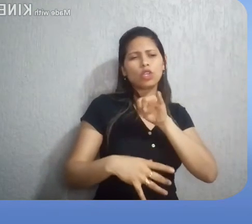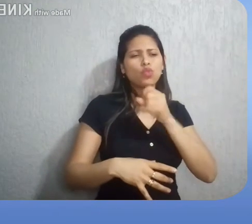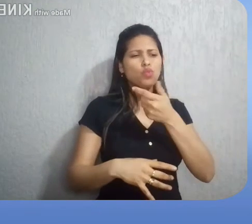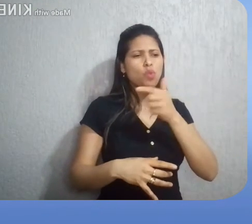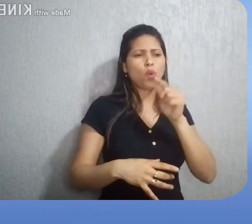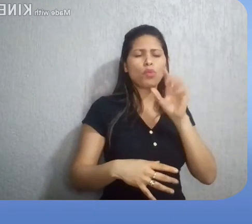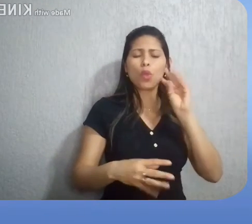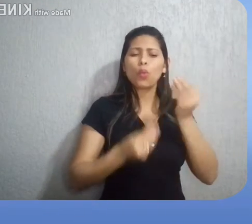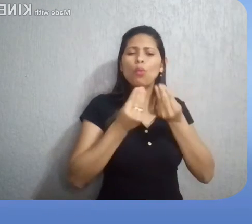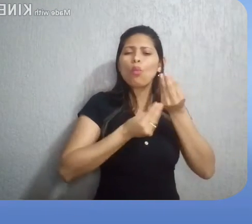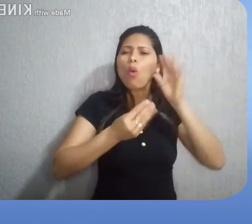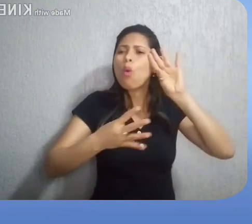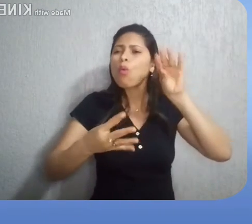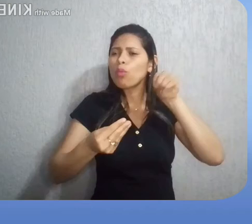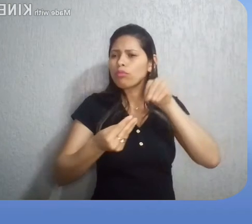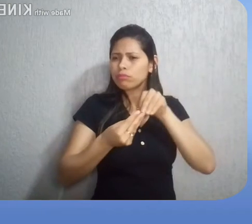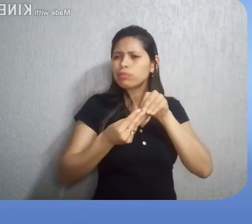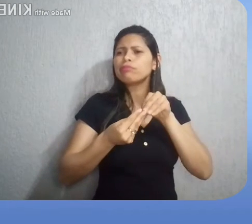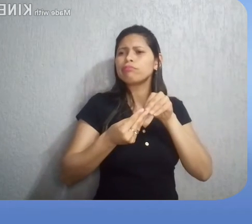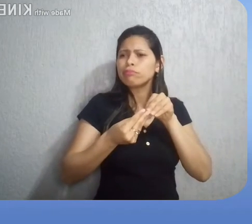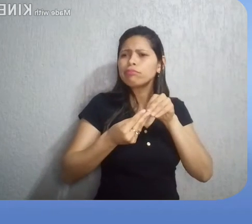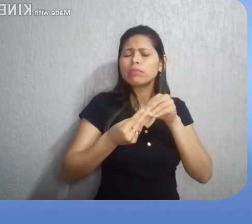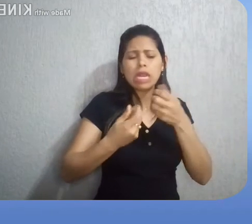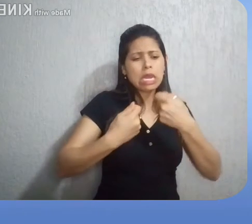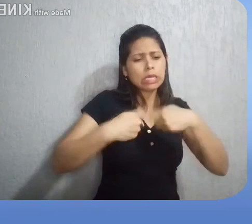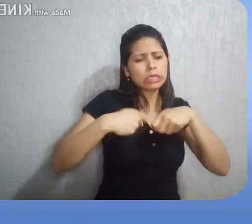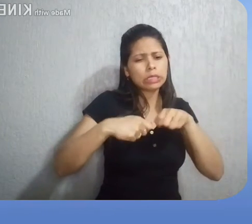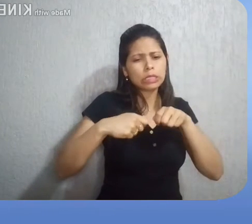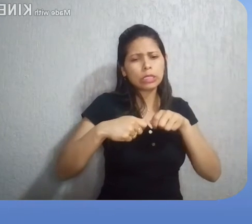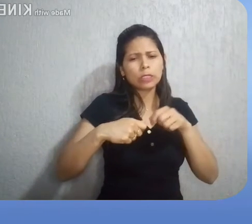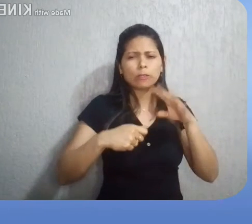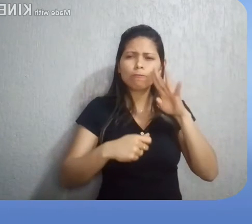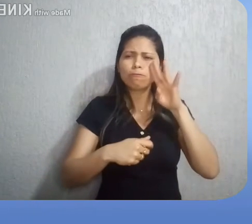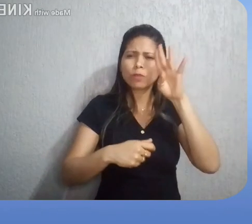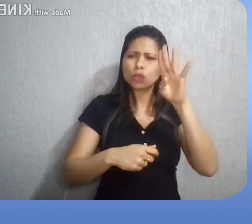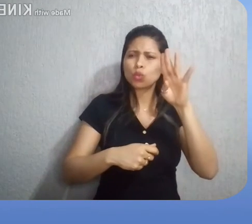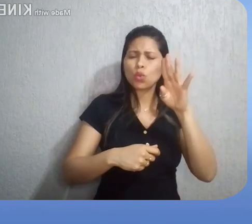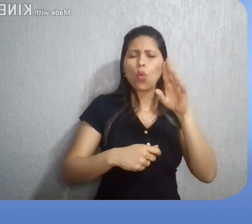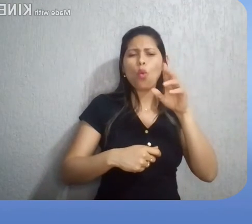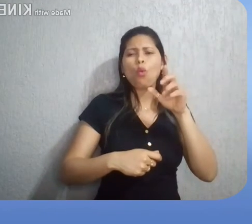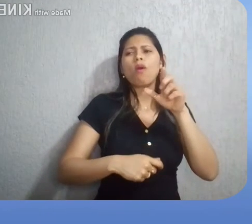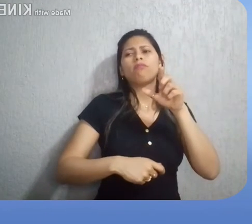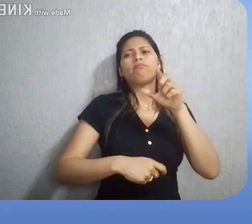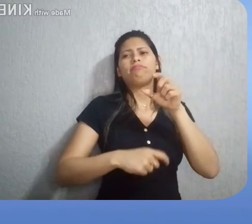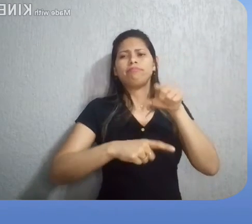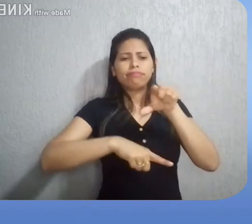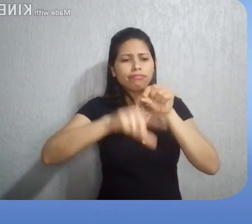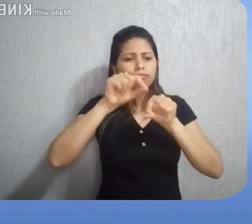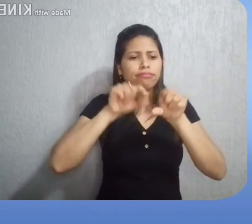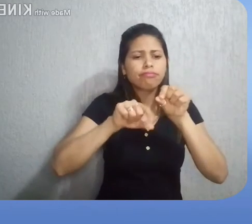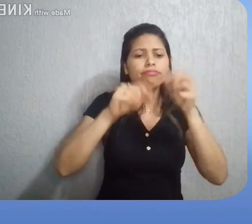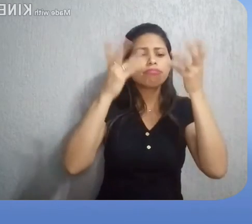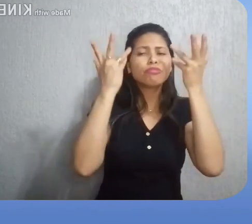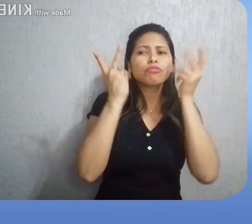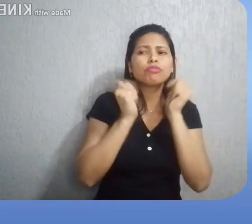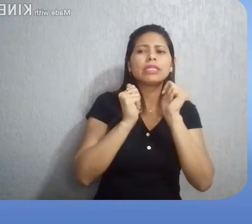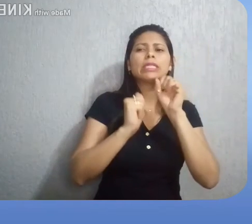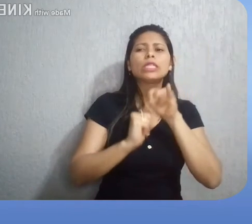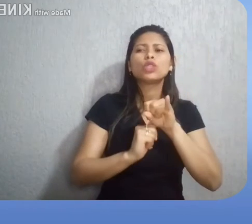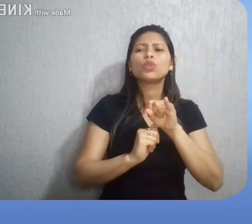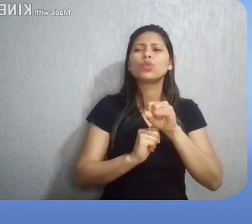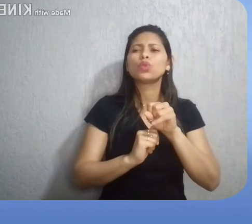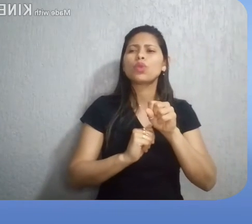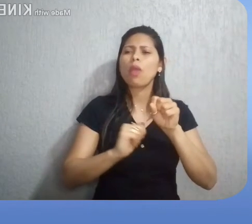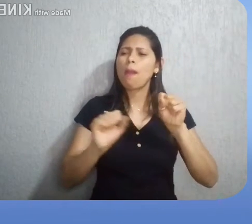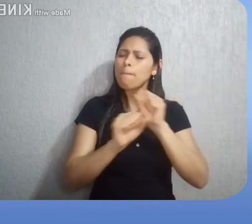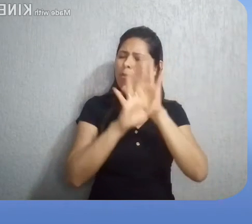seu conceito de espécie não pode ser compreendido sem se compreender também o conceito de seleção